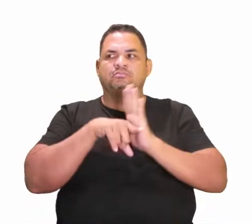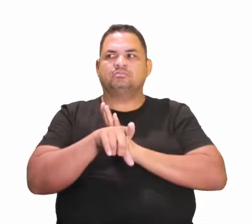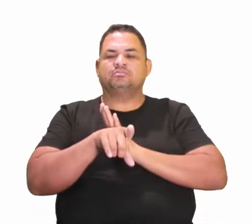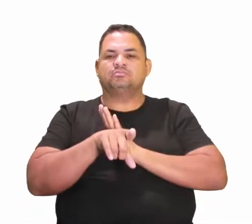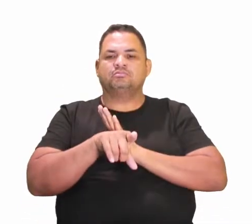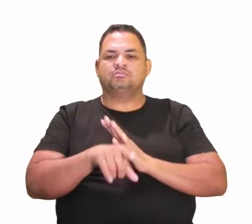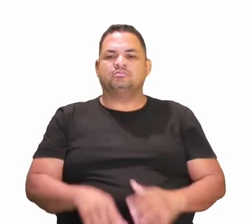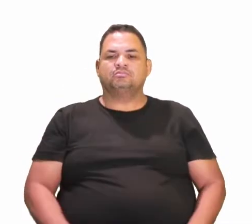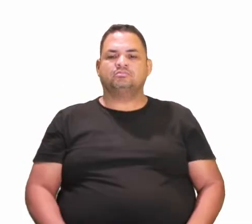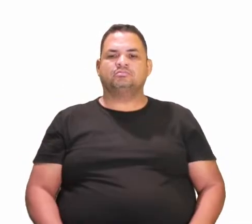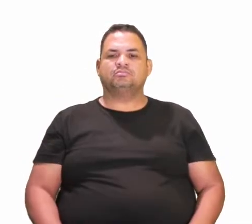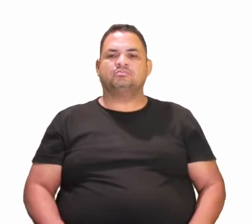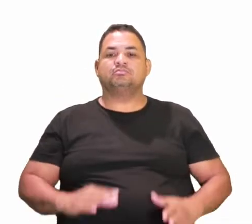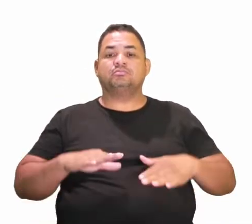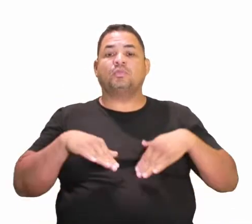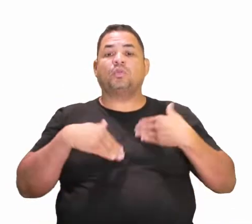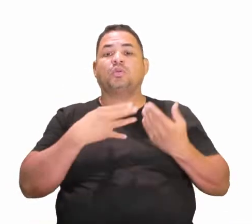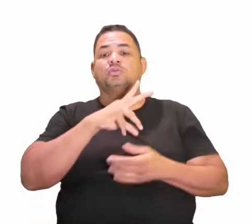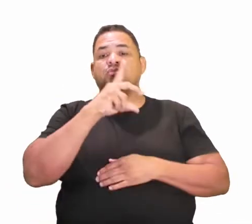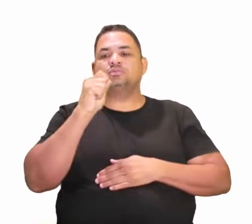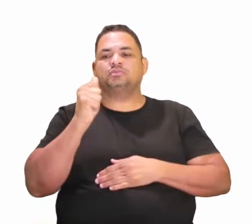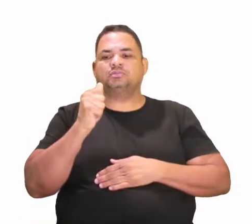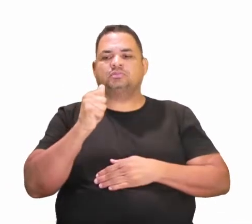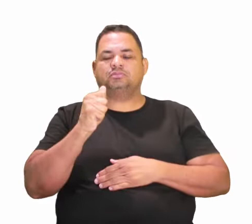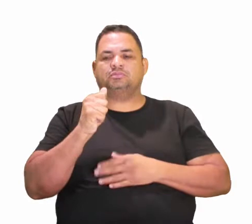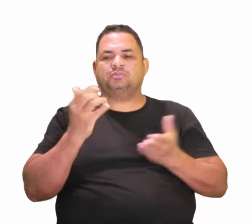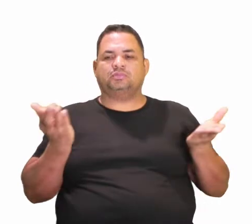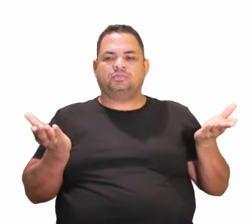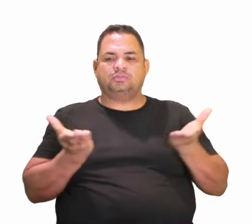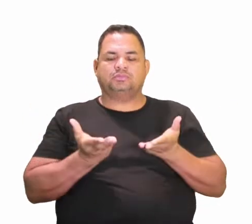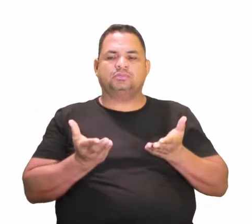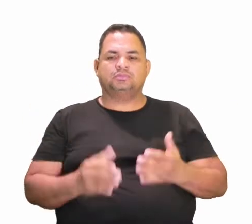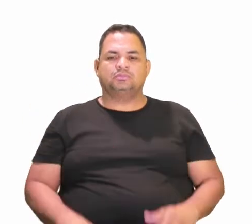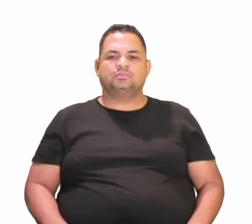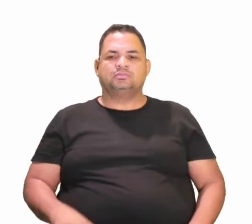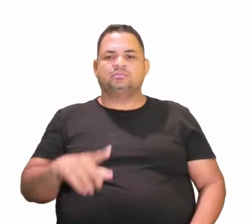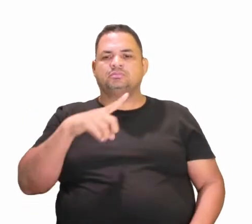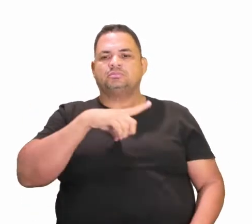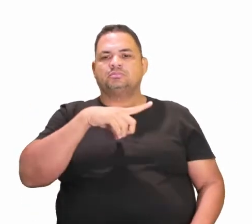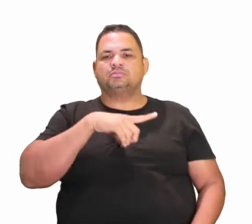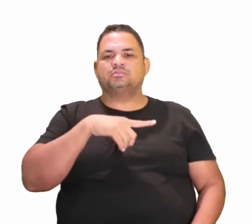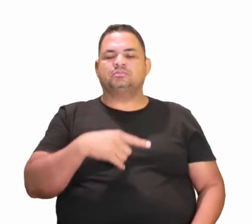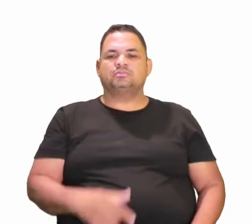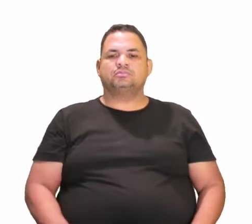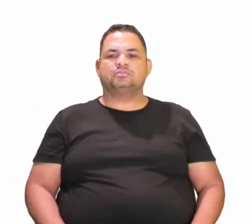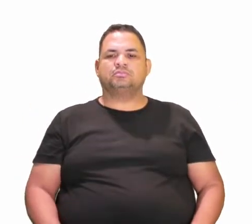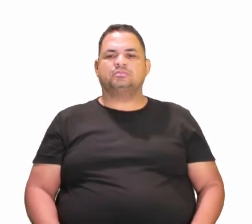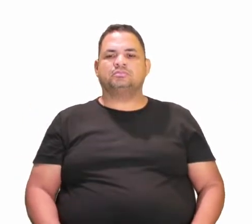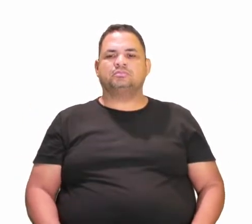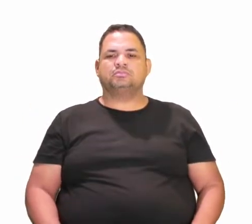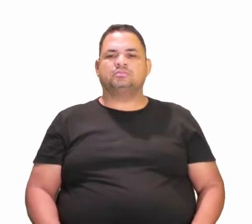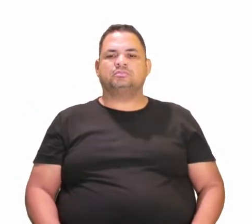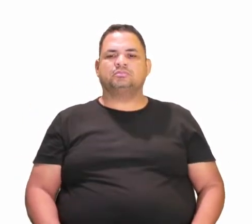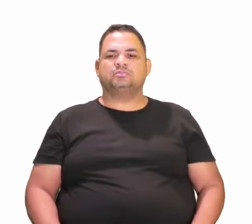odeio que dia é hoje eu odeio today E aí a gente tem aqui a